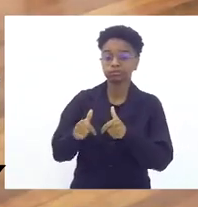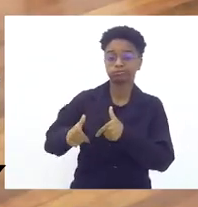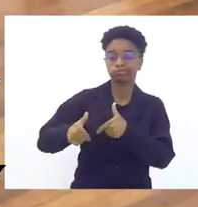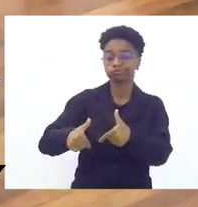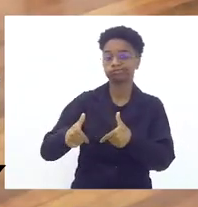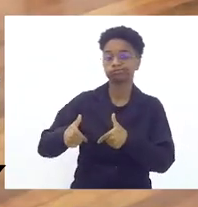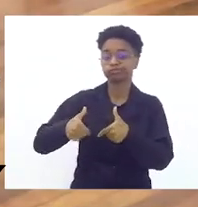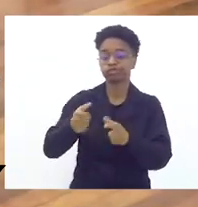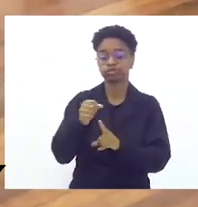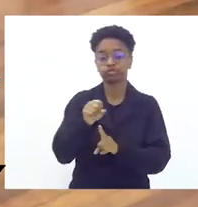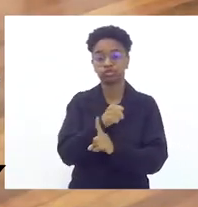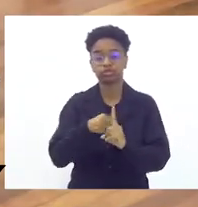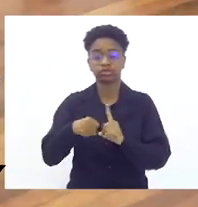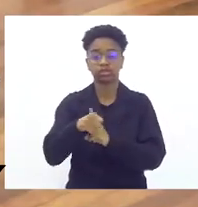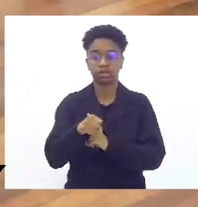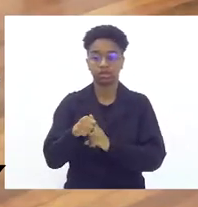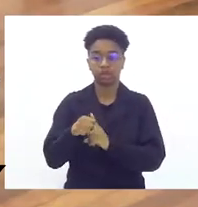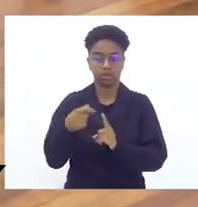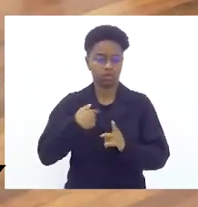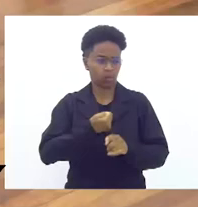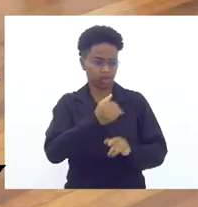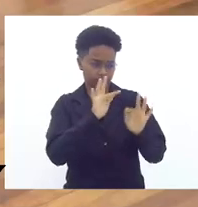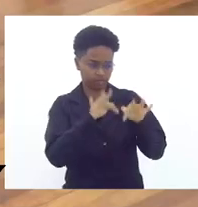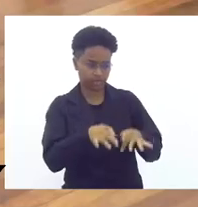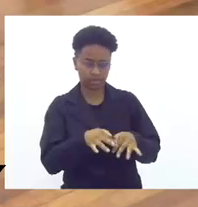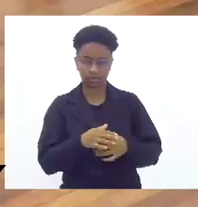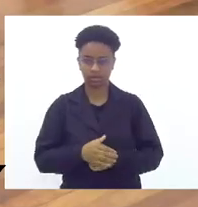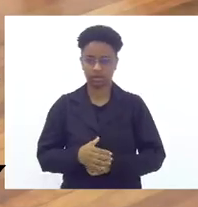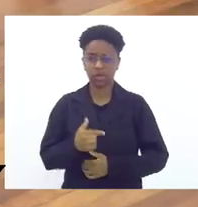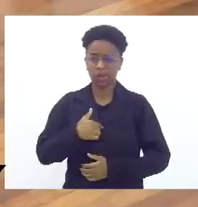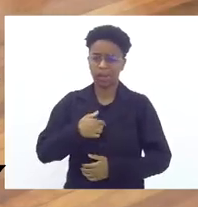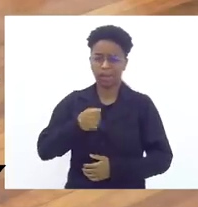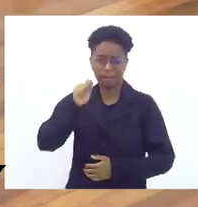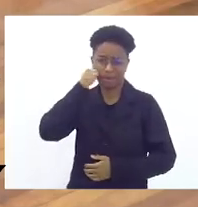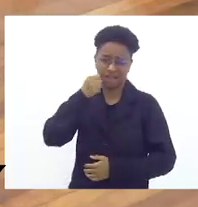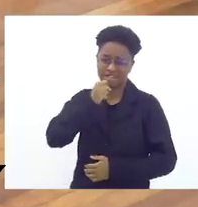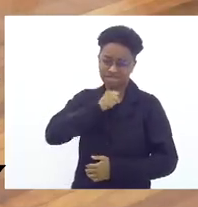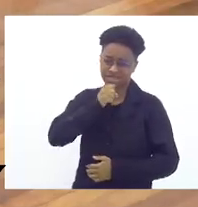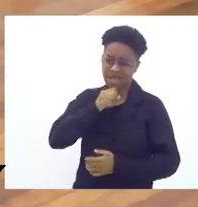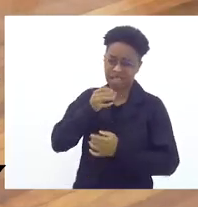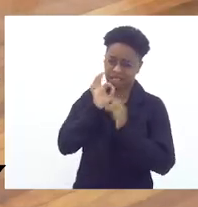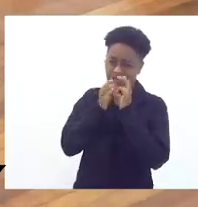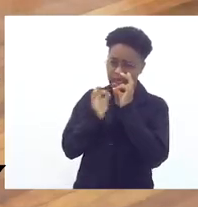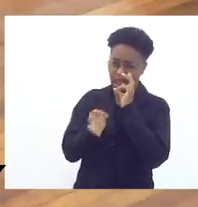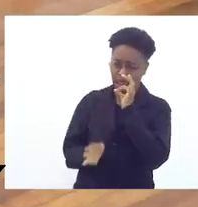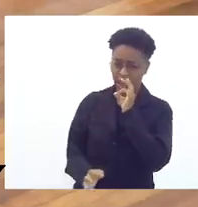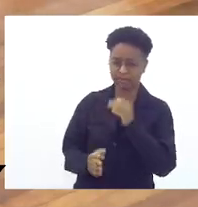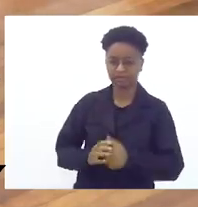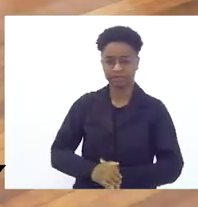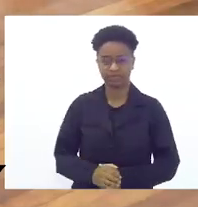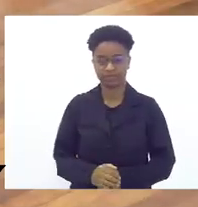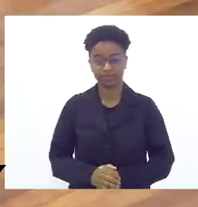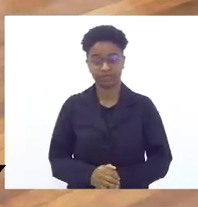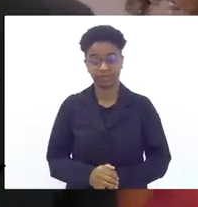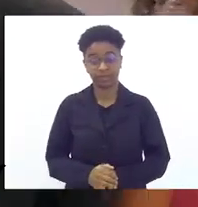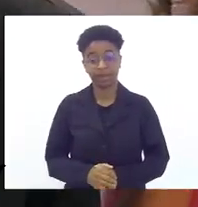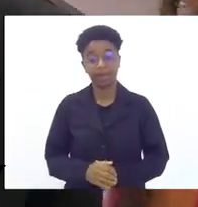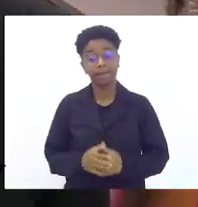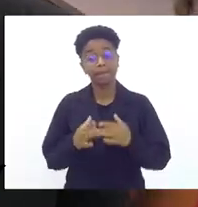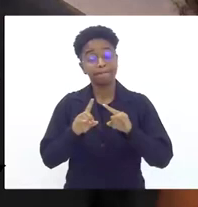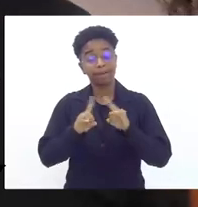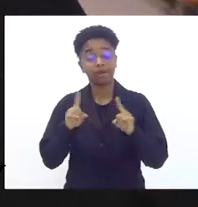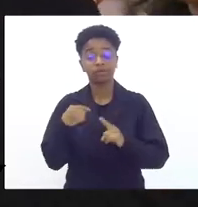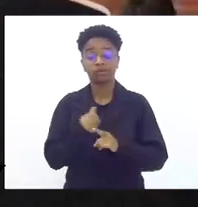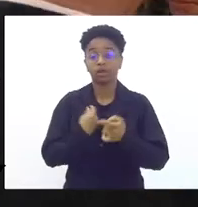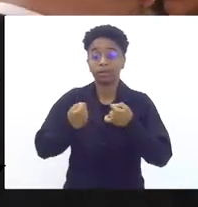para quarta-feira vou encerrar tá querida mulher preta velha fala para caramba então que nós precisamos